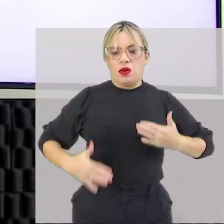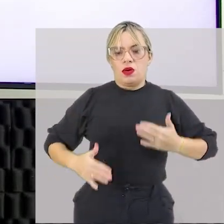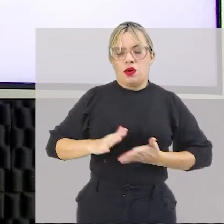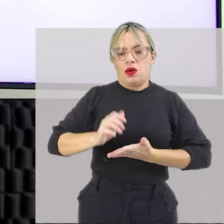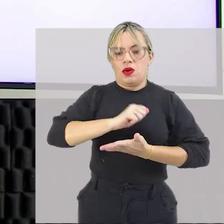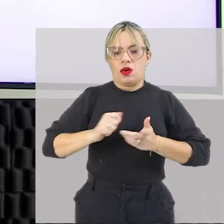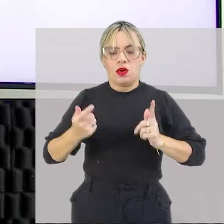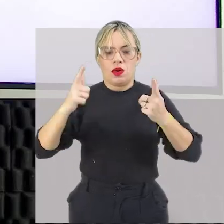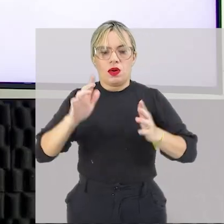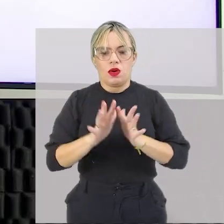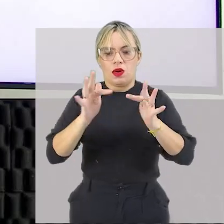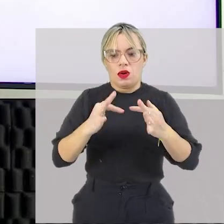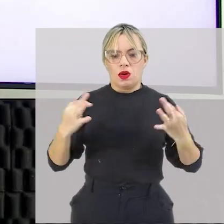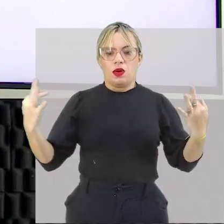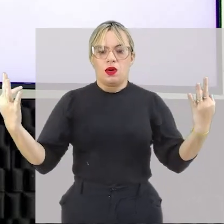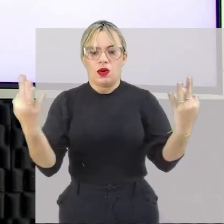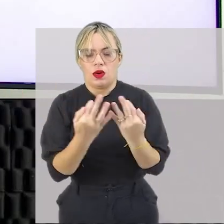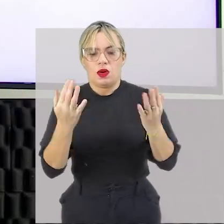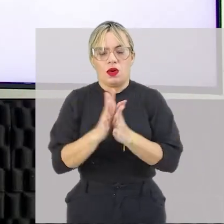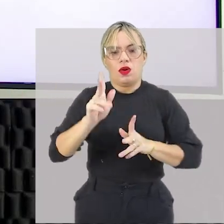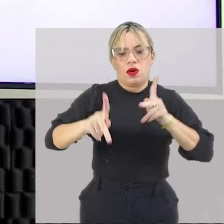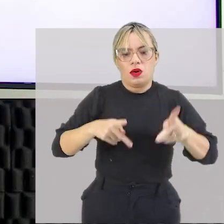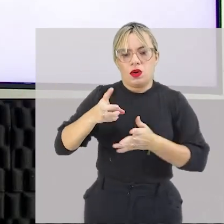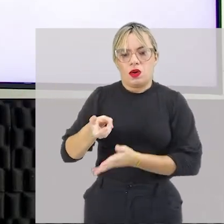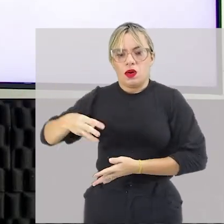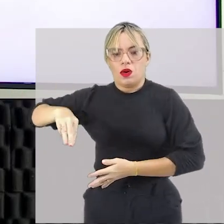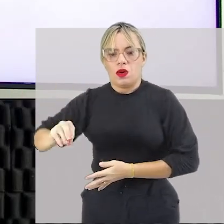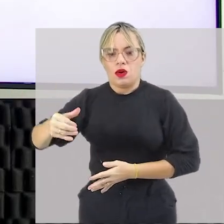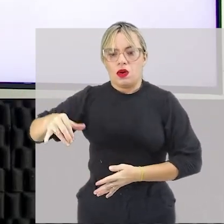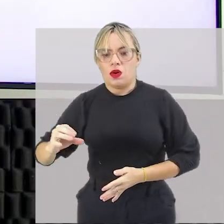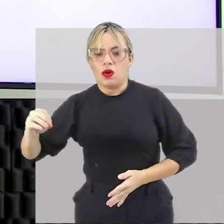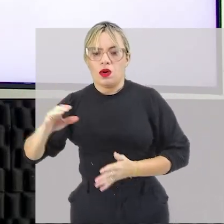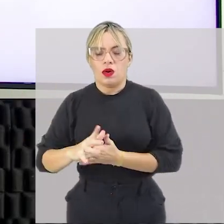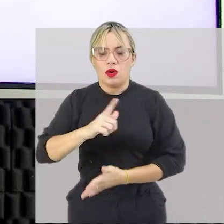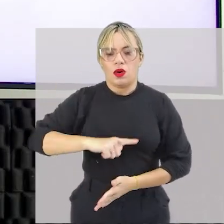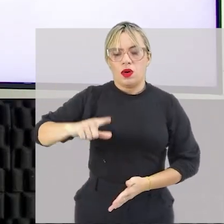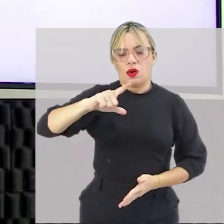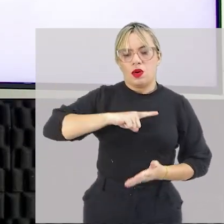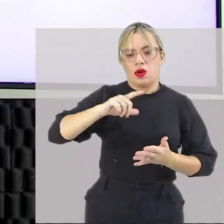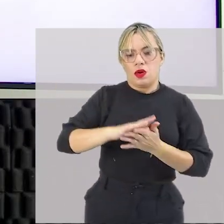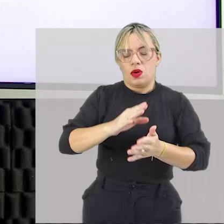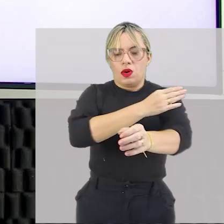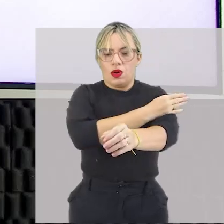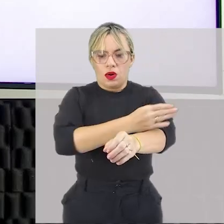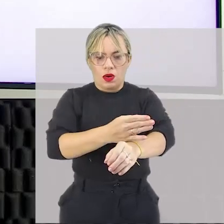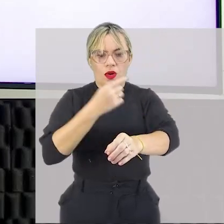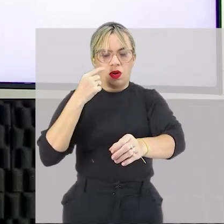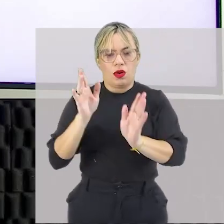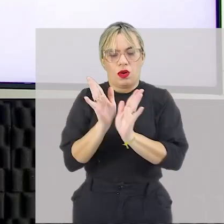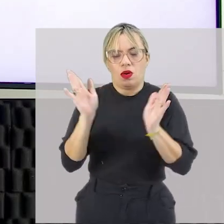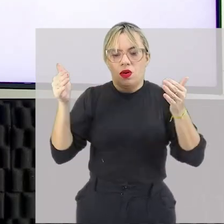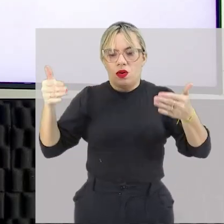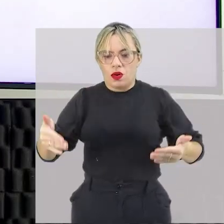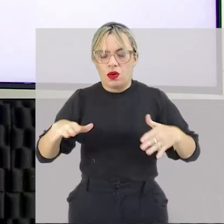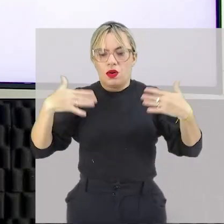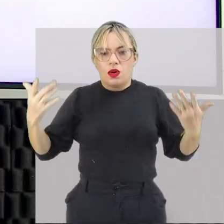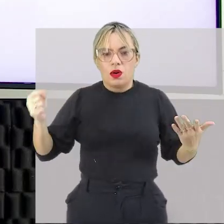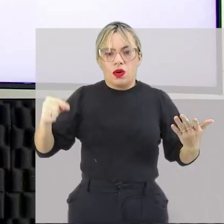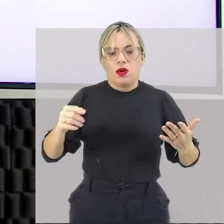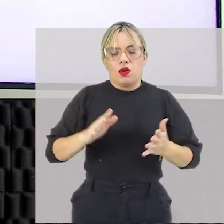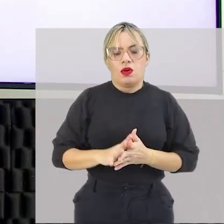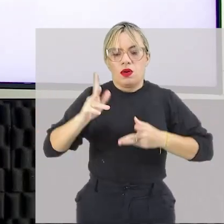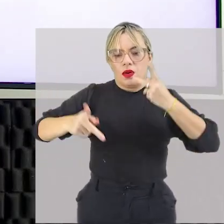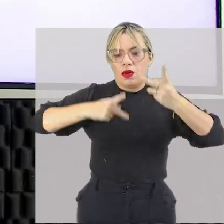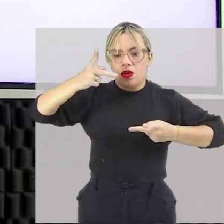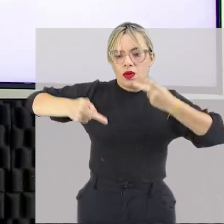familiar. Entre os Oiô, o povo Oiô, existia o costume, atenção para o costume que ele vai